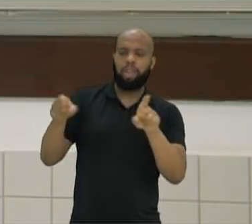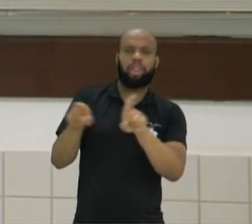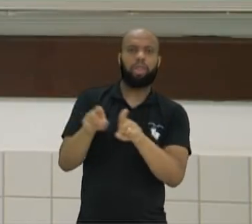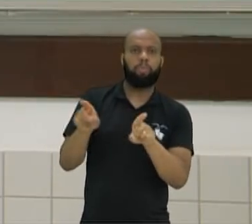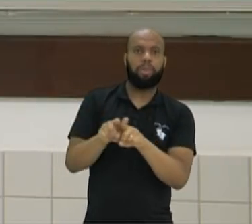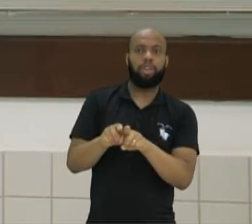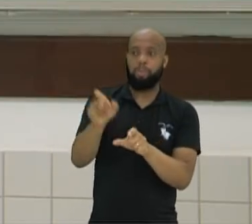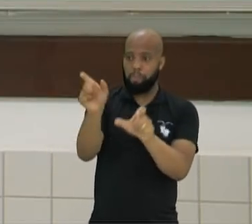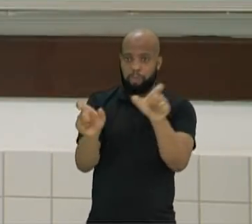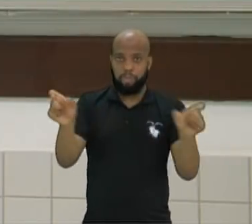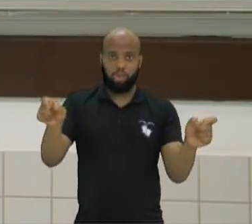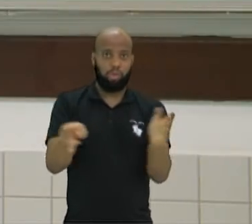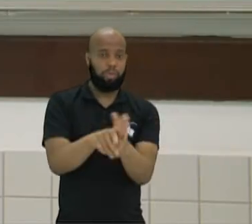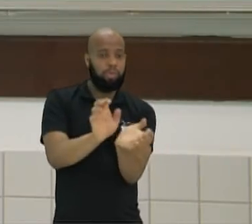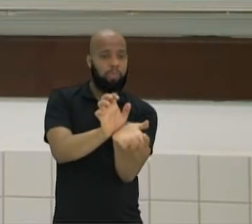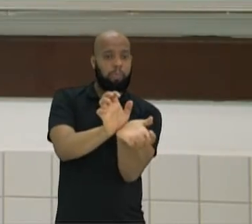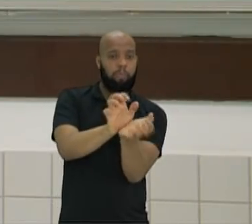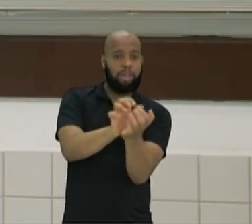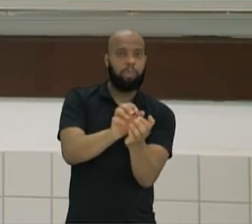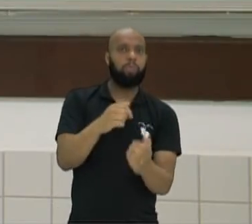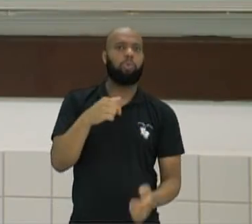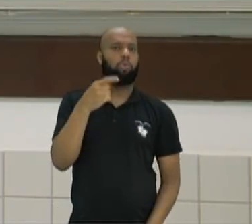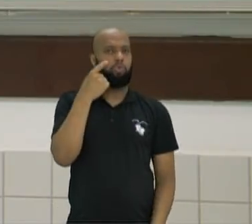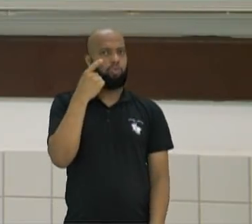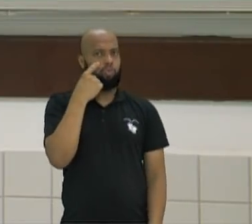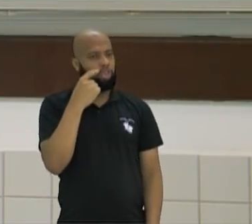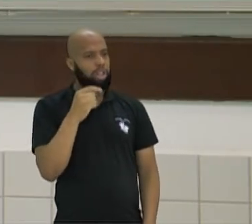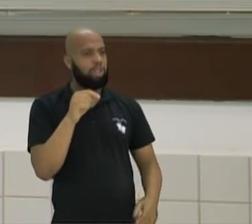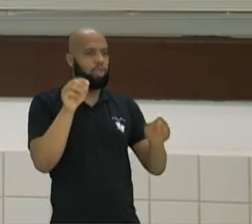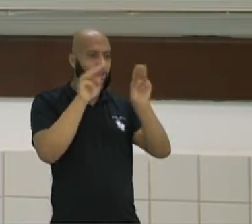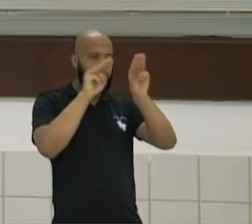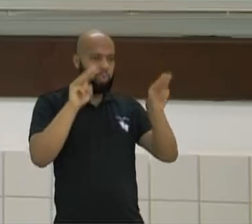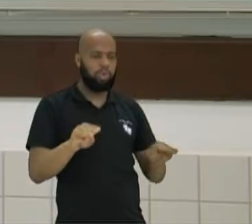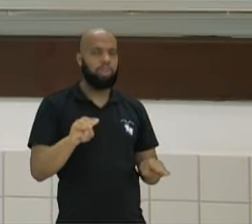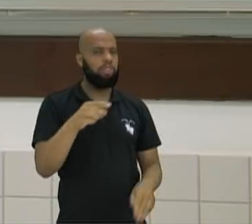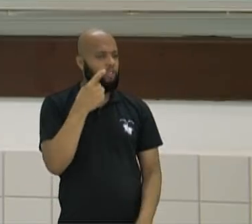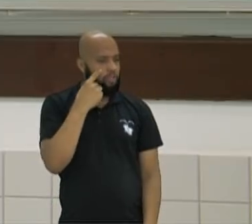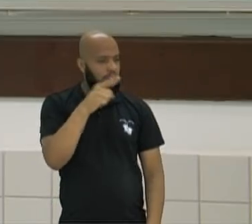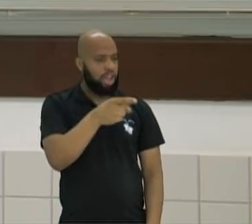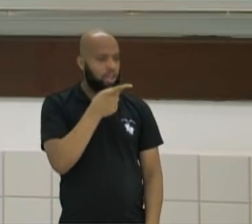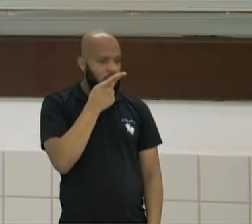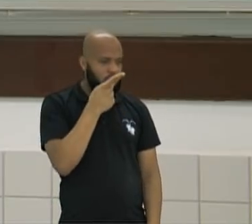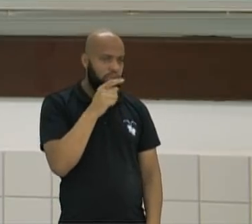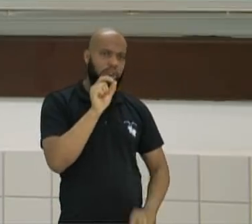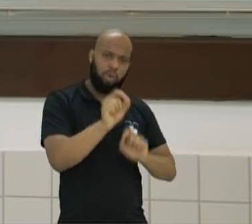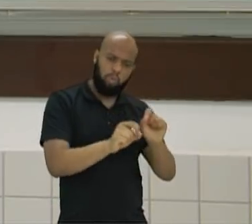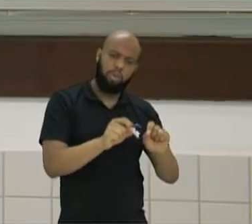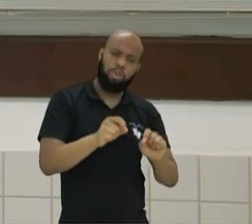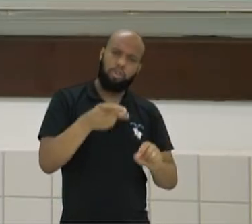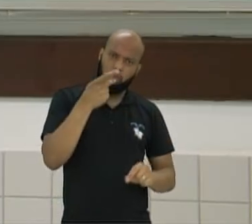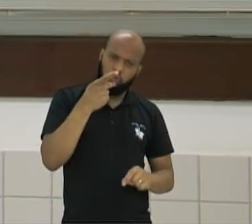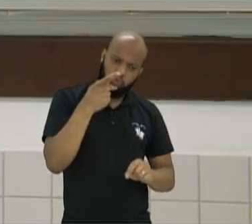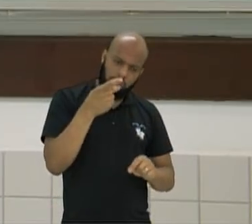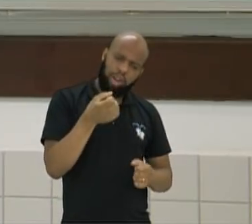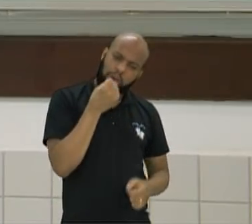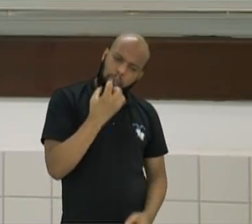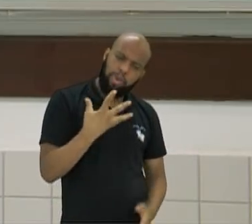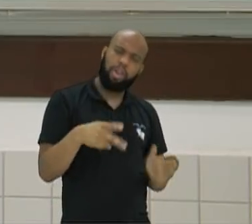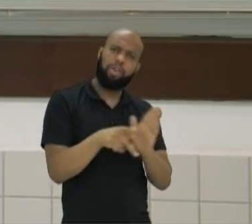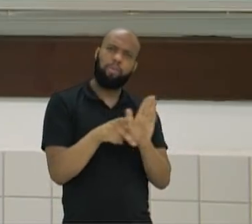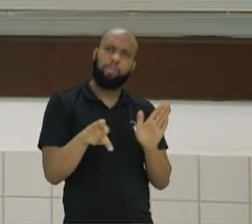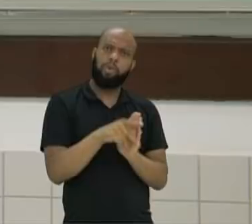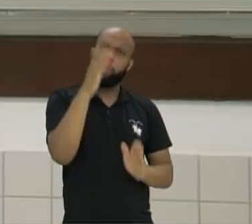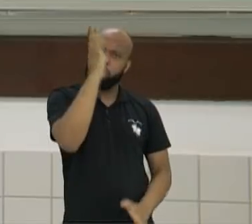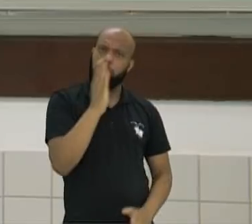eles falando assim, você vai no museu, como diz o outro holandês, e você percebe eles falando com muito entusiasmo, eles falando do